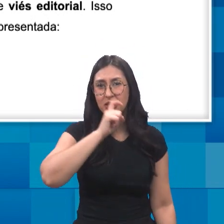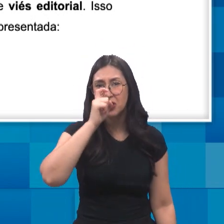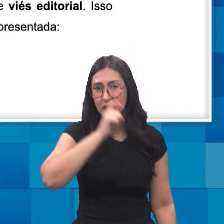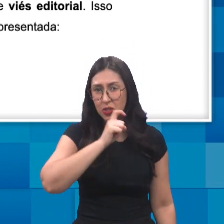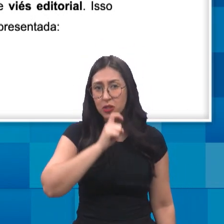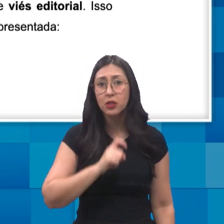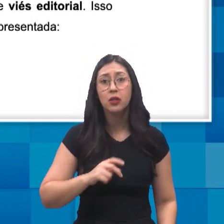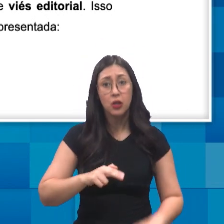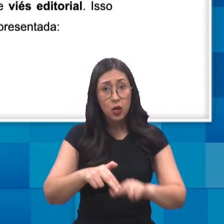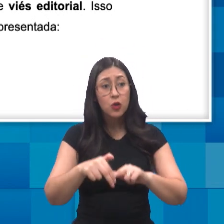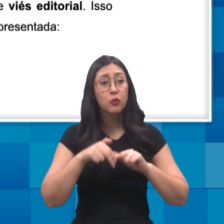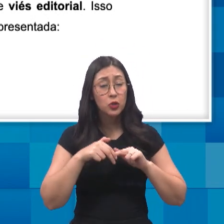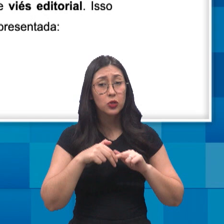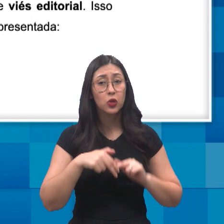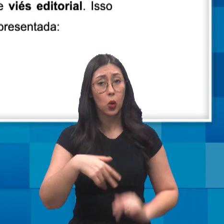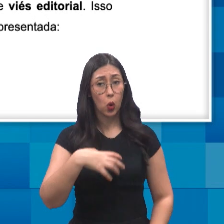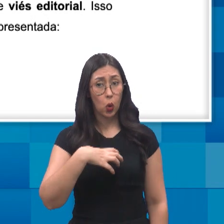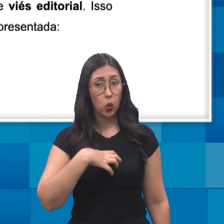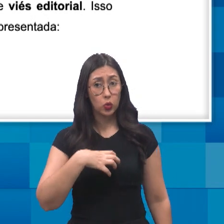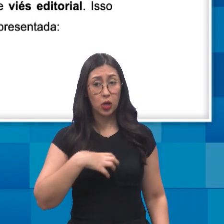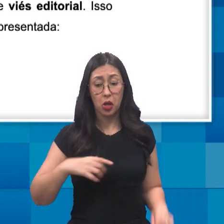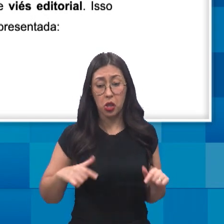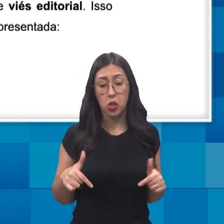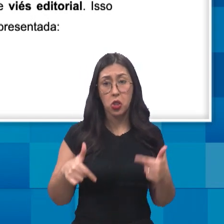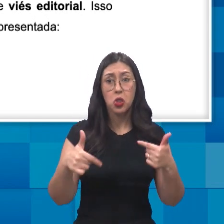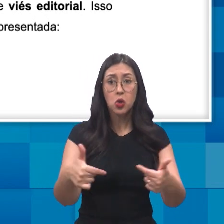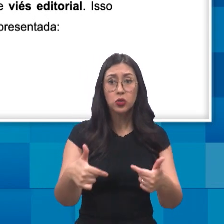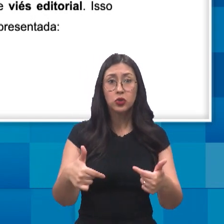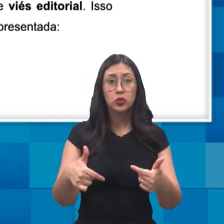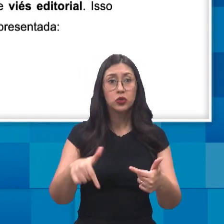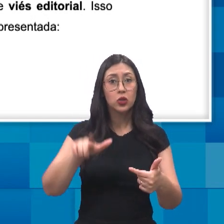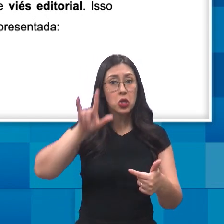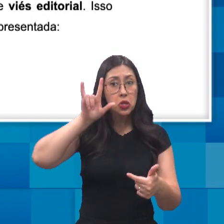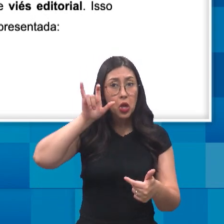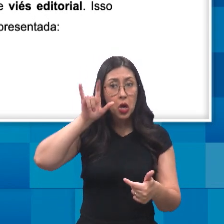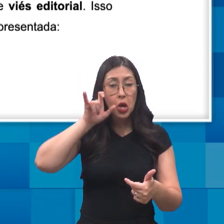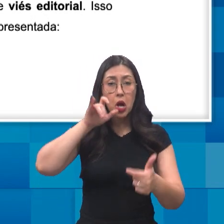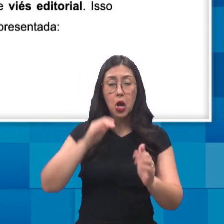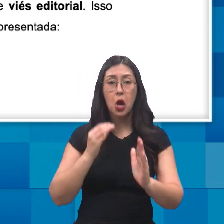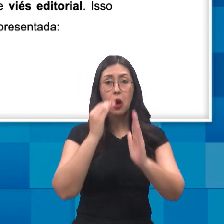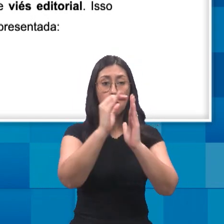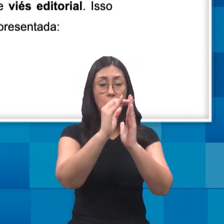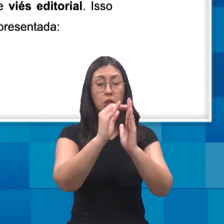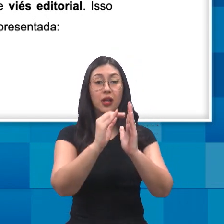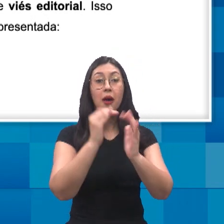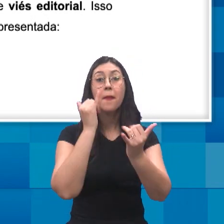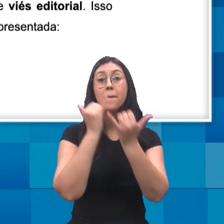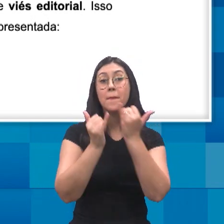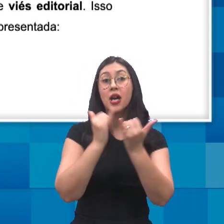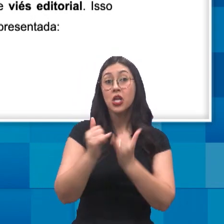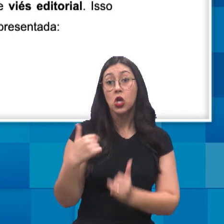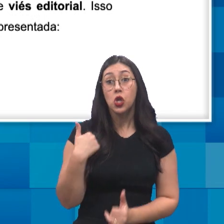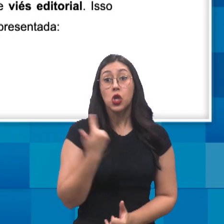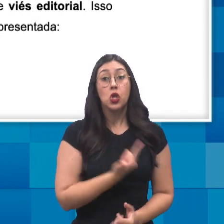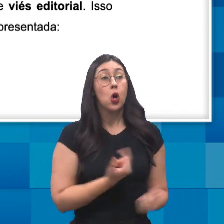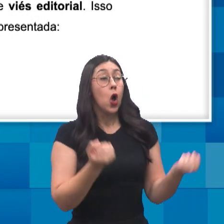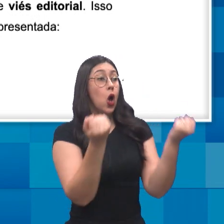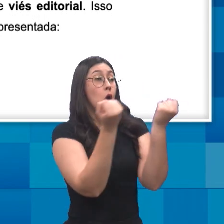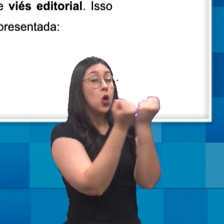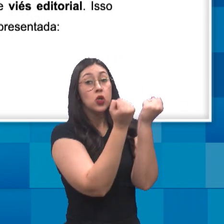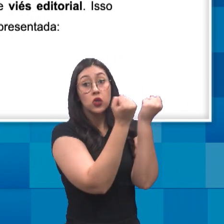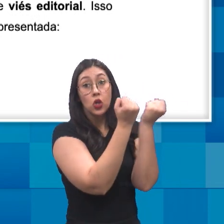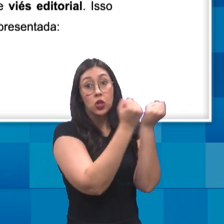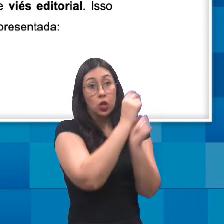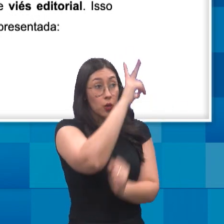Portanto, a forma que o portal se porta, a forma que o portal coloca, dá a impressão de que nós estamos blindando o governo, quando na